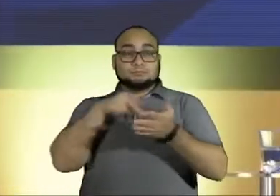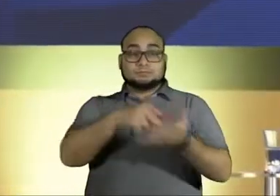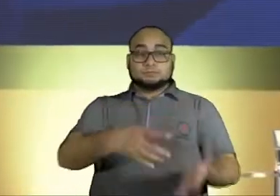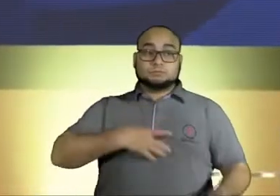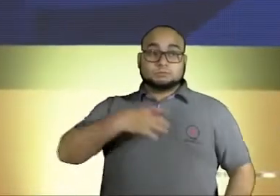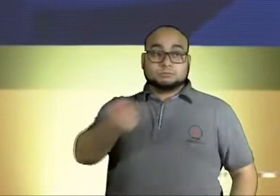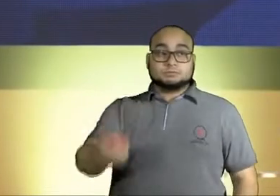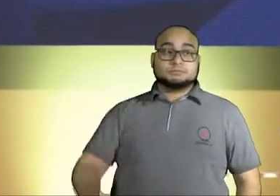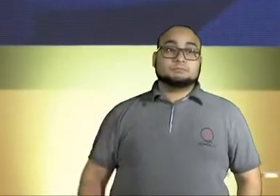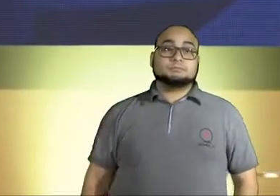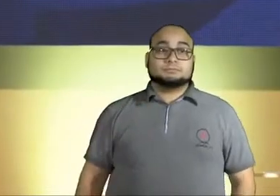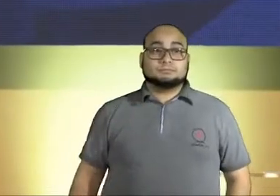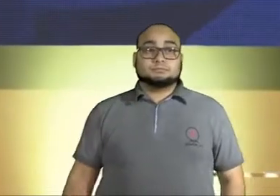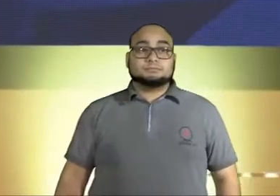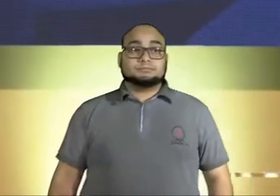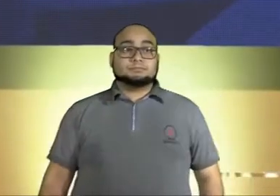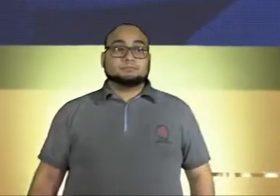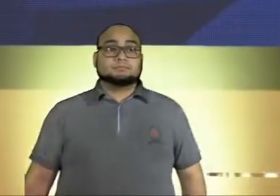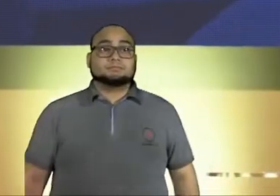Segunda vez.